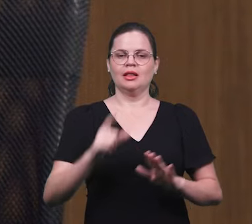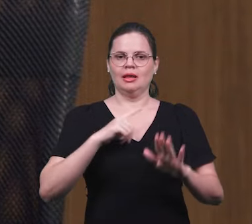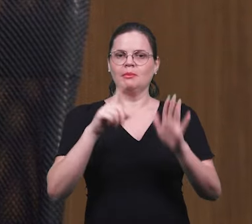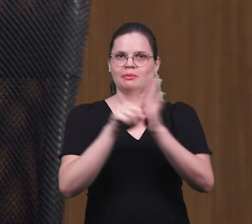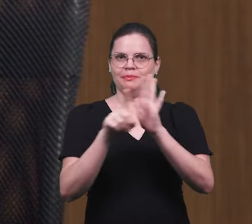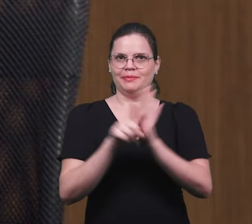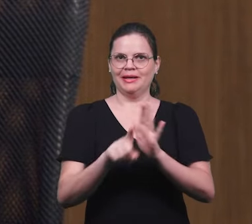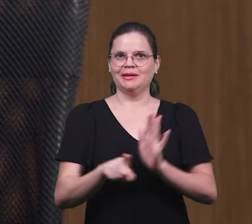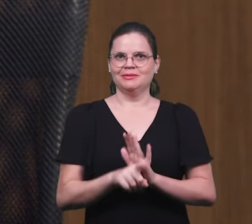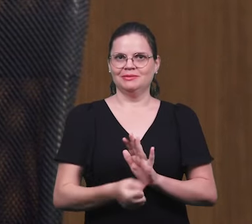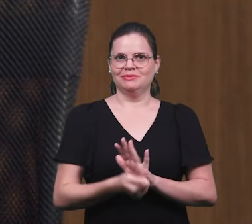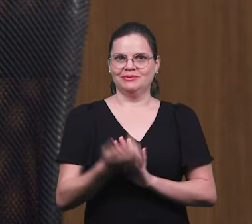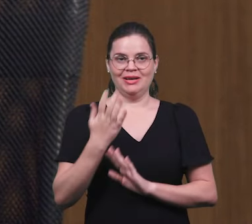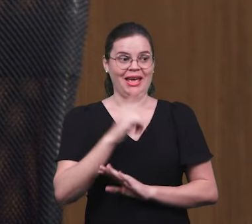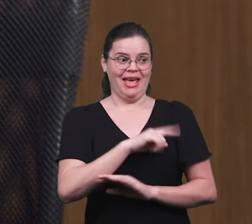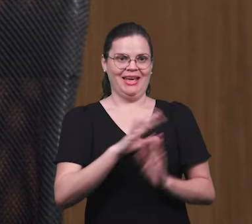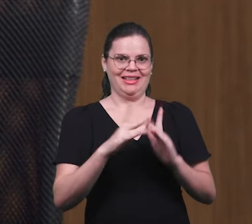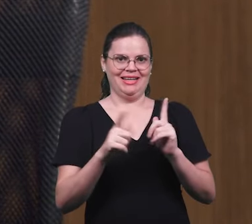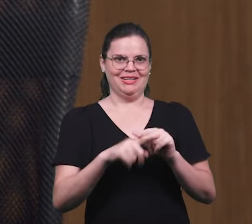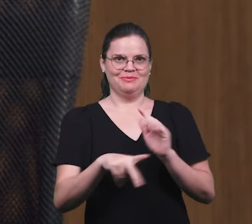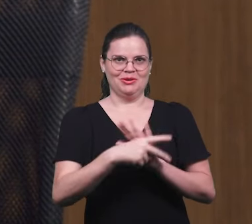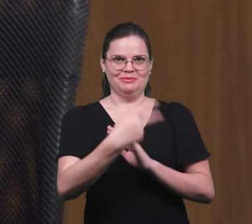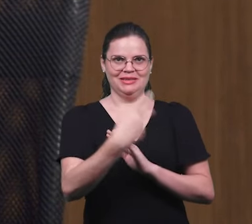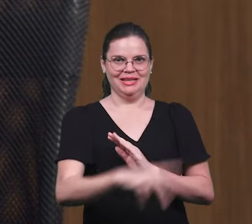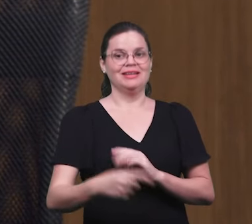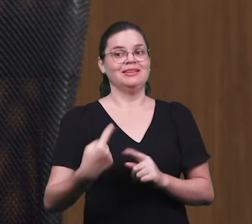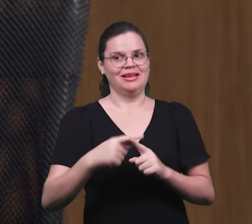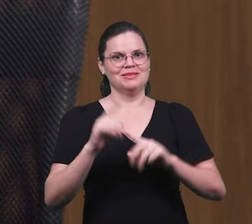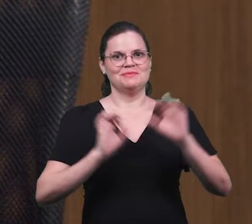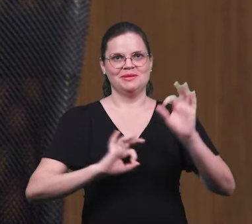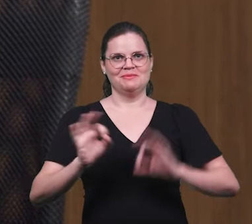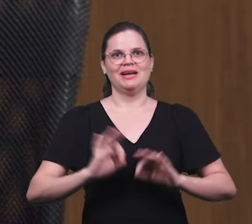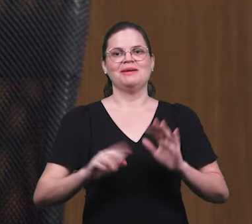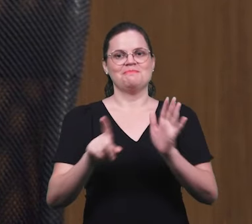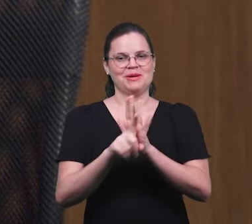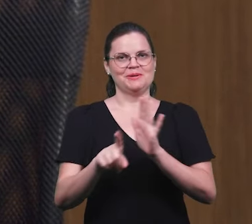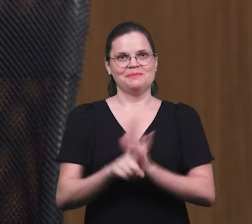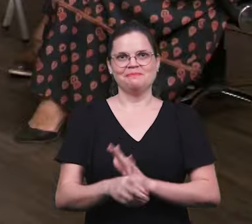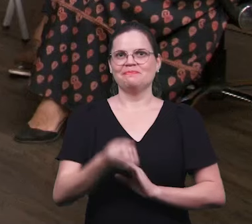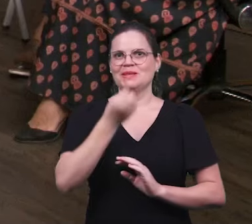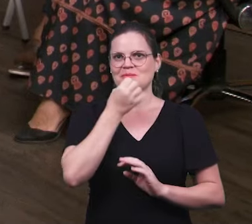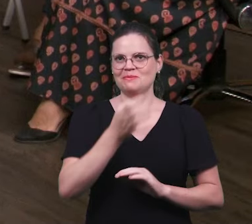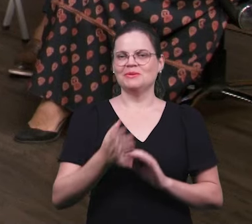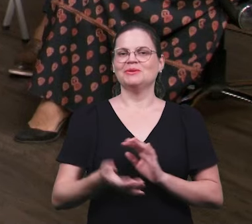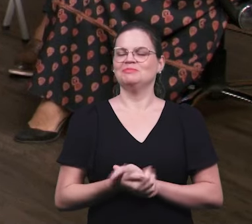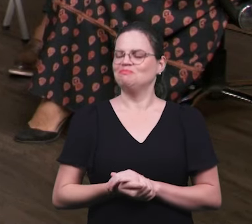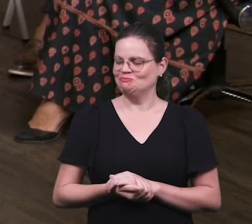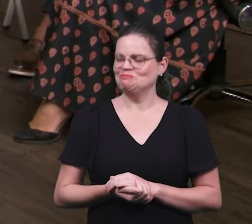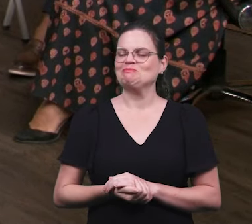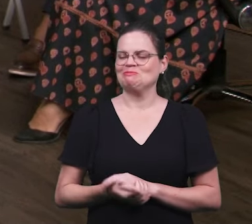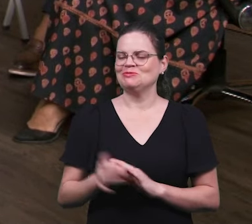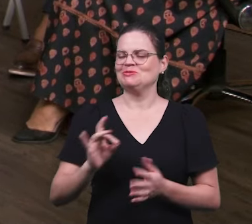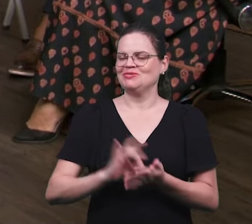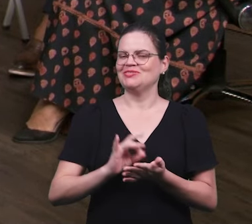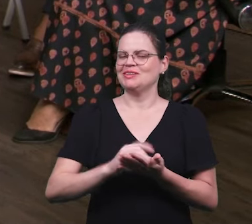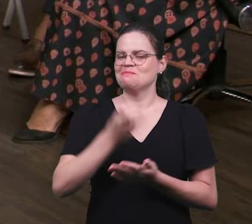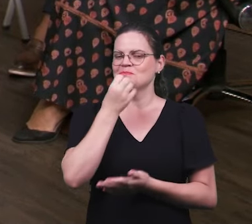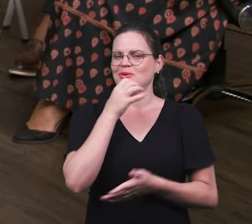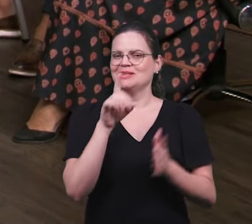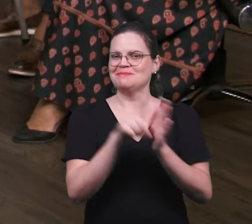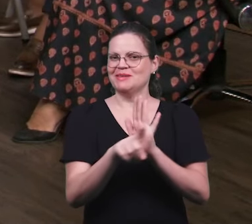perguntas aqui. Os jovens são da igreja do pastor Diniz, mas eles trouxeram perguntas. Eles capricharam, né? Eles não ficaram com vergonha, né? Eles